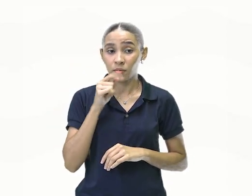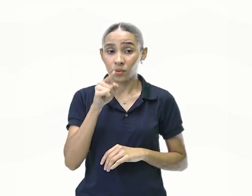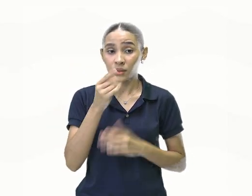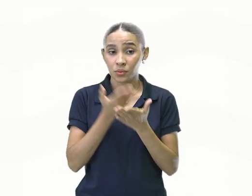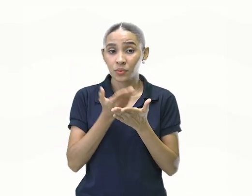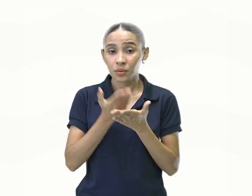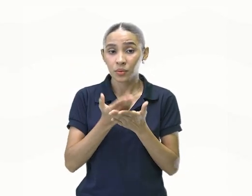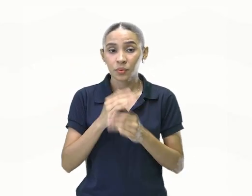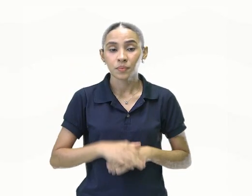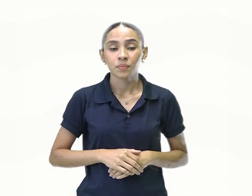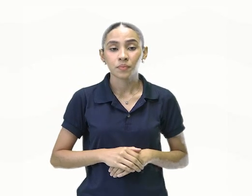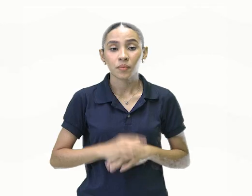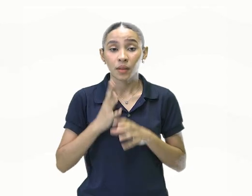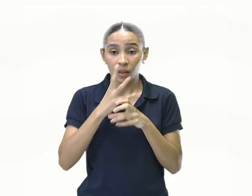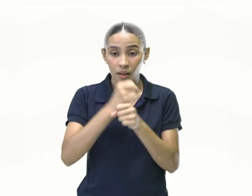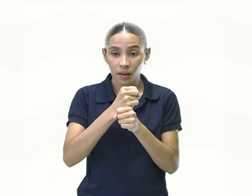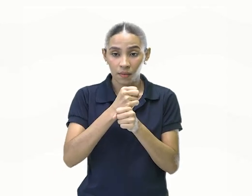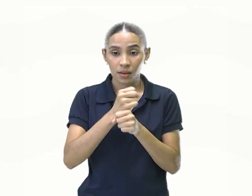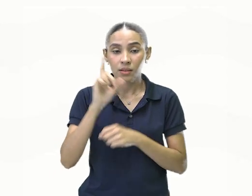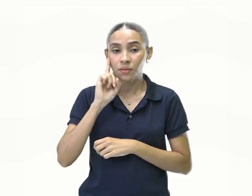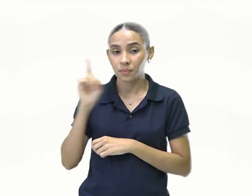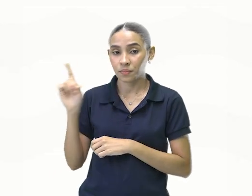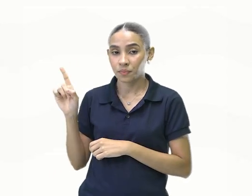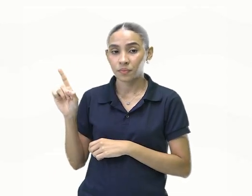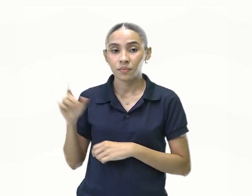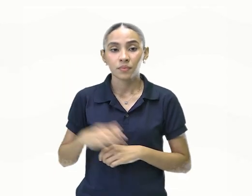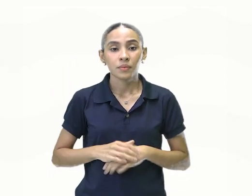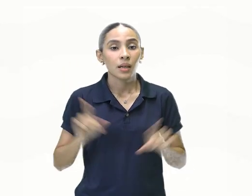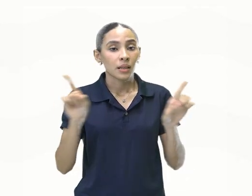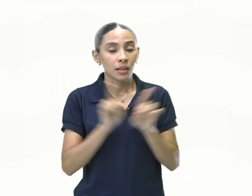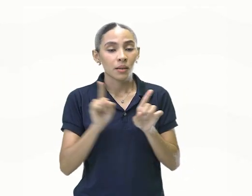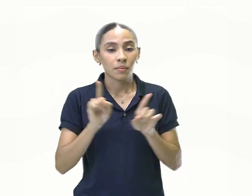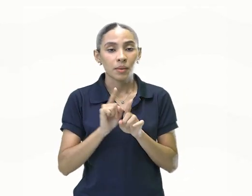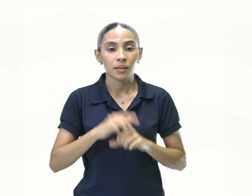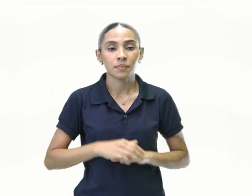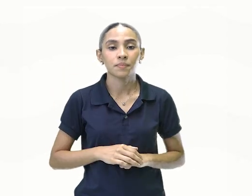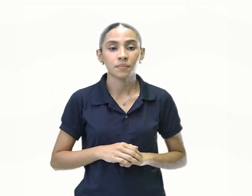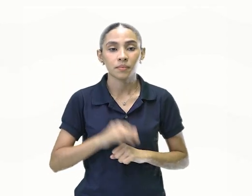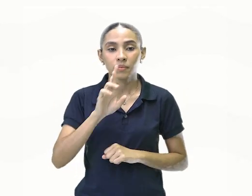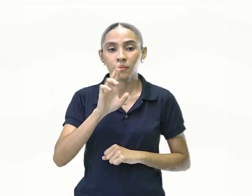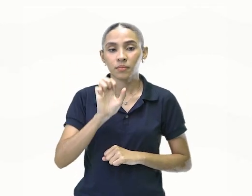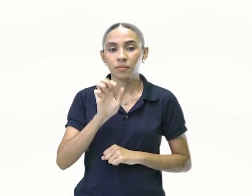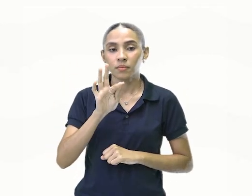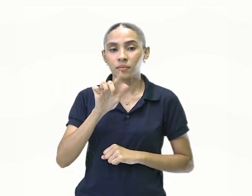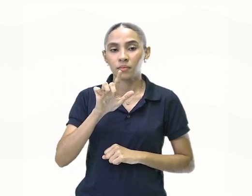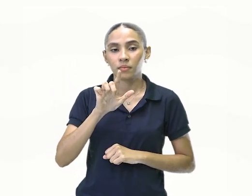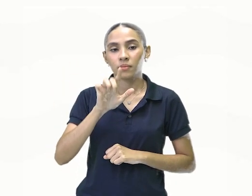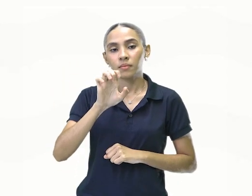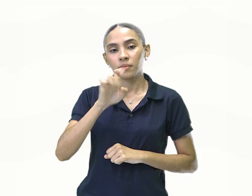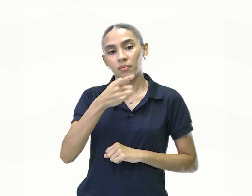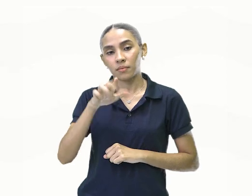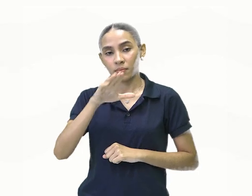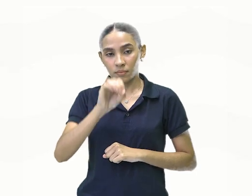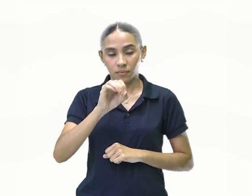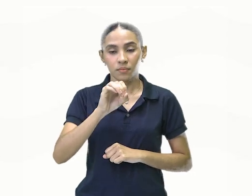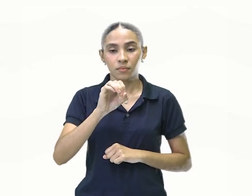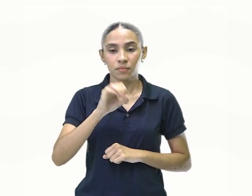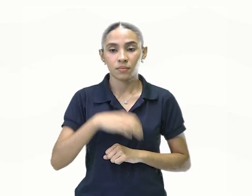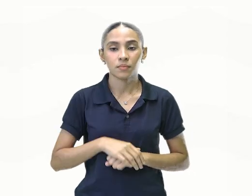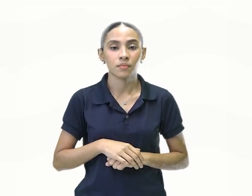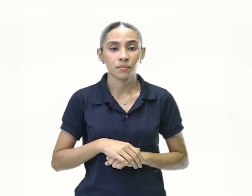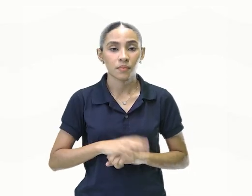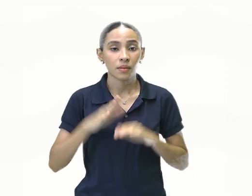ó, você estudou, nós estudamos aí a refração da luz e estudamos também a